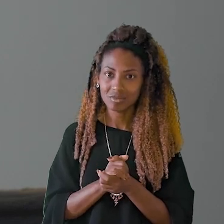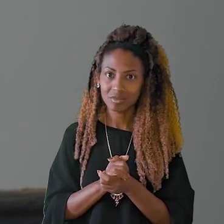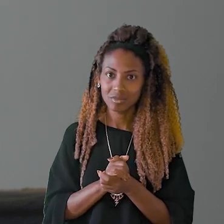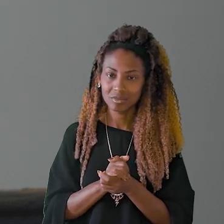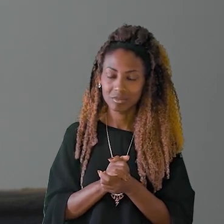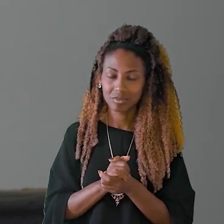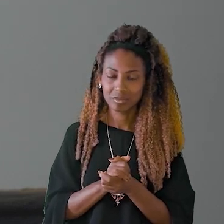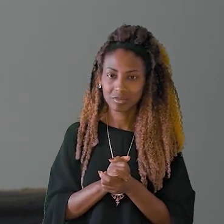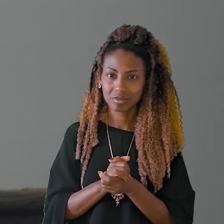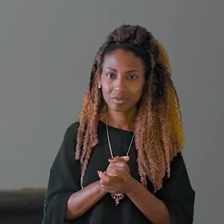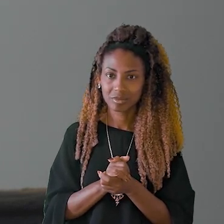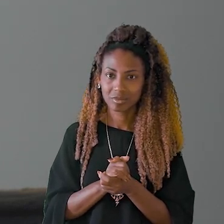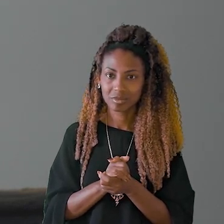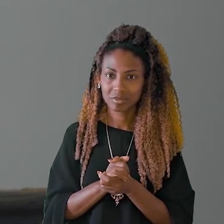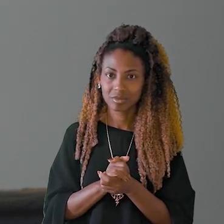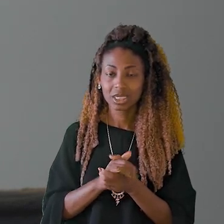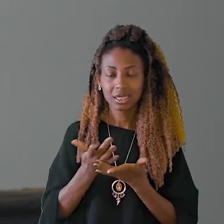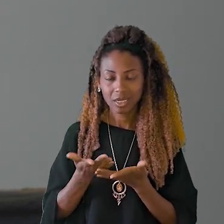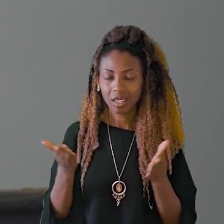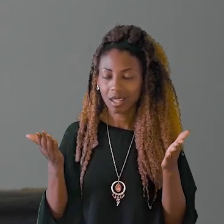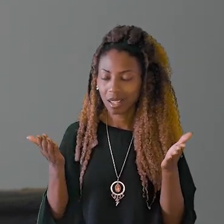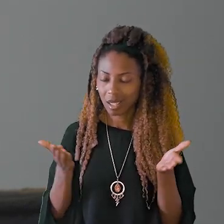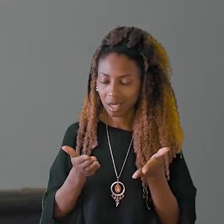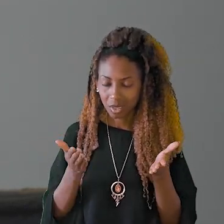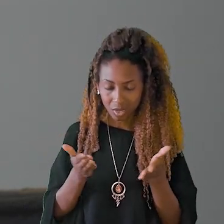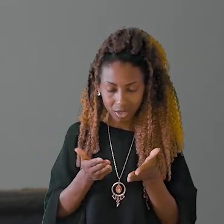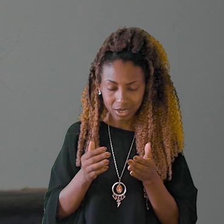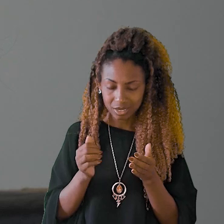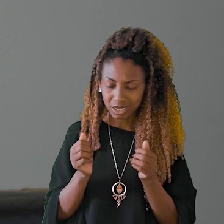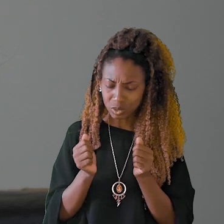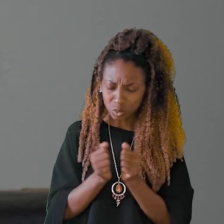Então, ter esse momento agora, com ela